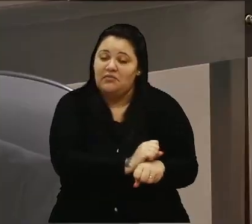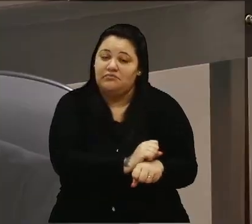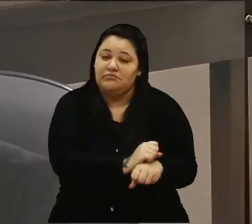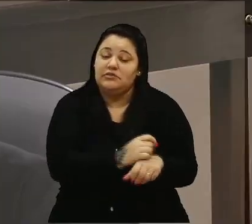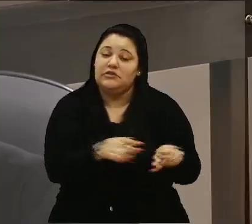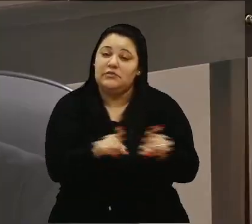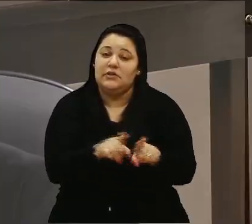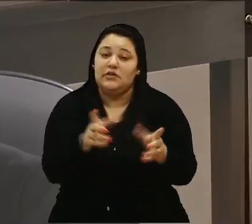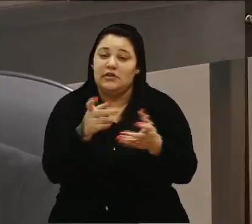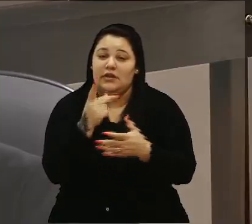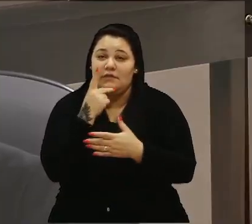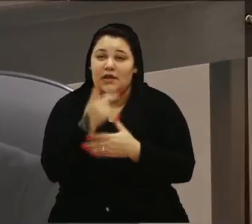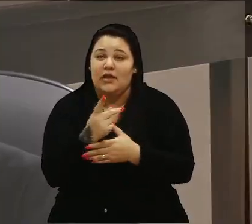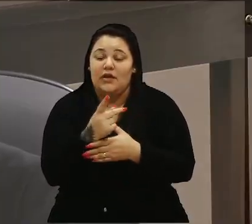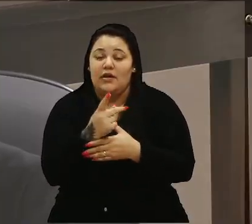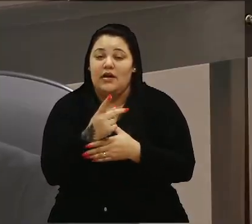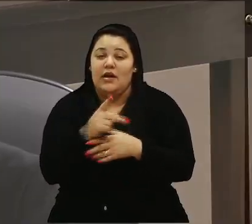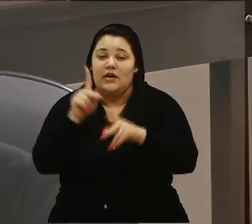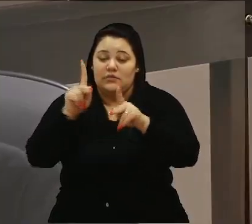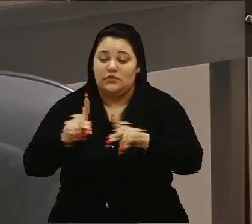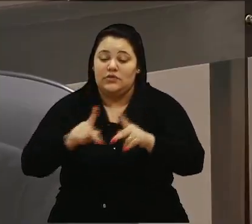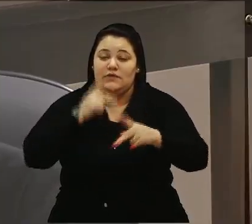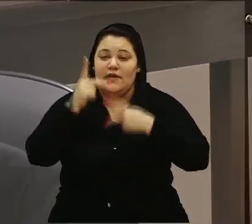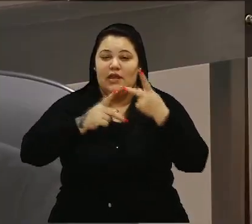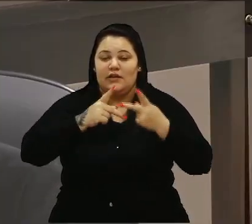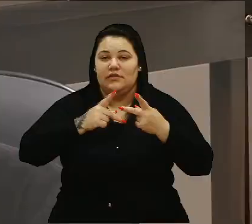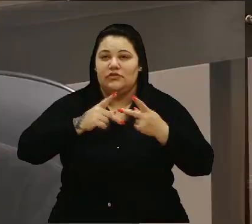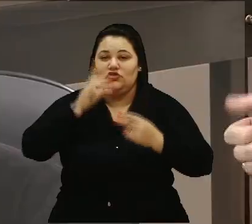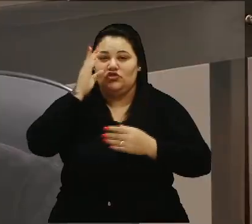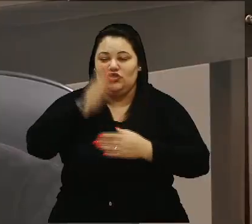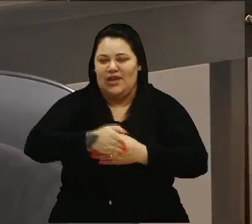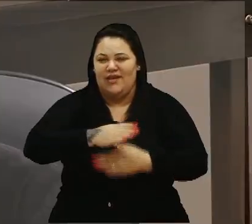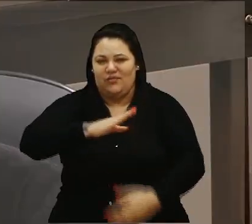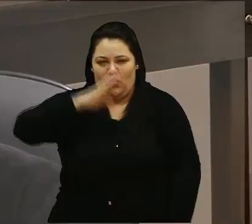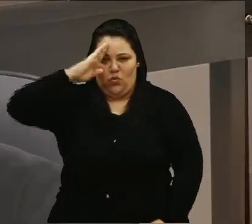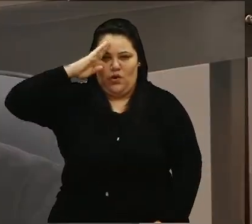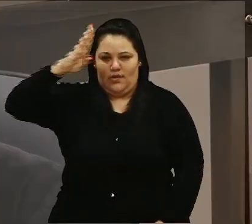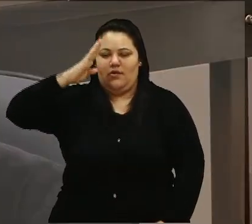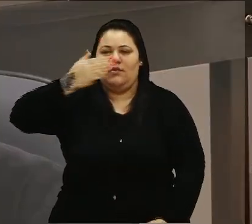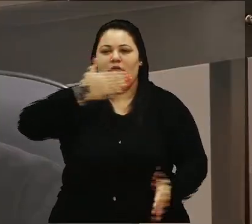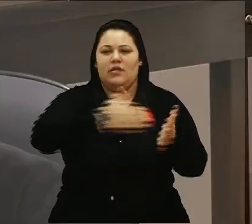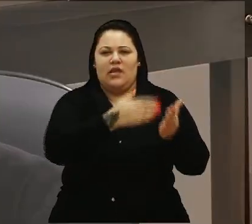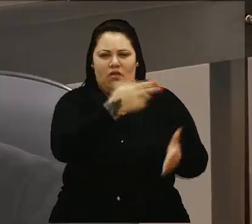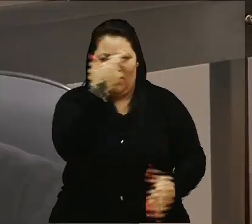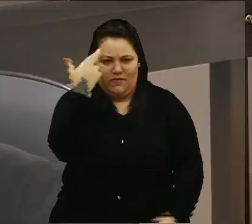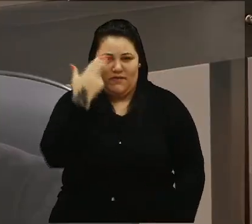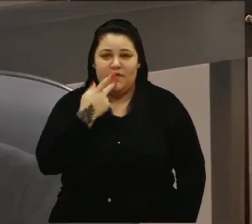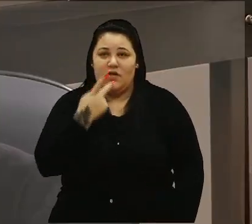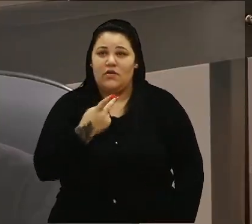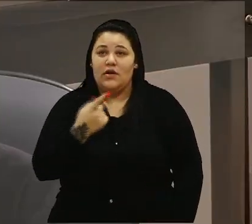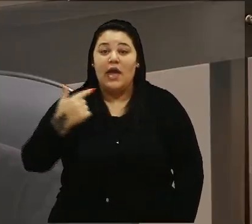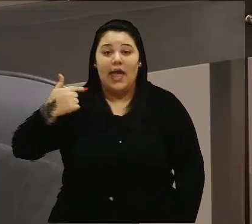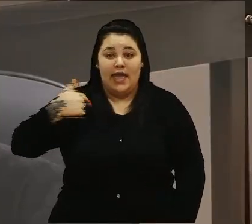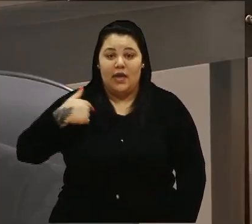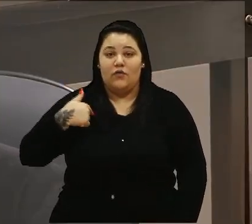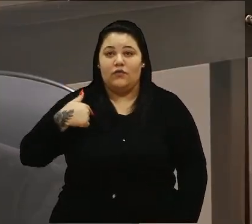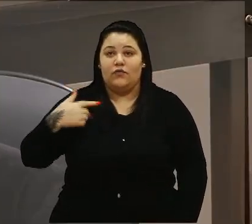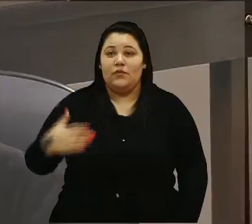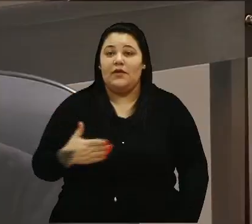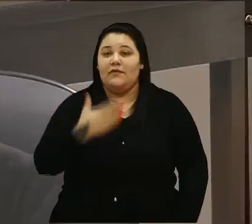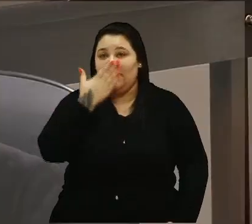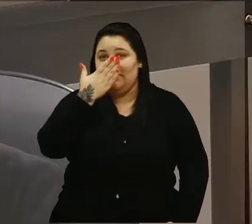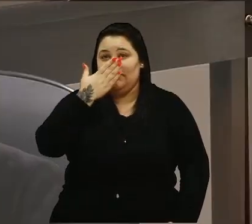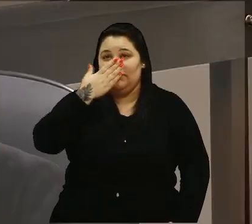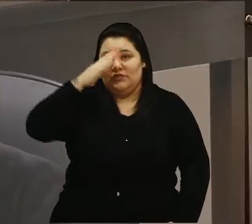dizer, o pessoal fala direto aqui dos quartéis, até o vereador Rafael Bueno falou. Eu aqui fui para frente de quartel, vereador,